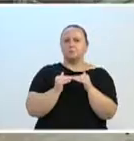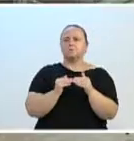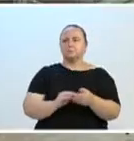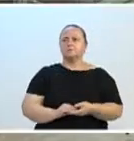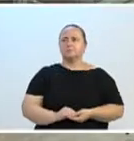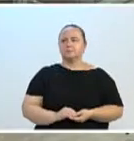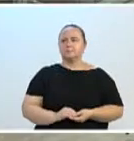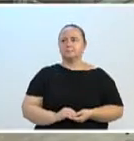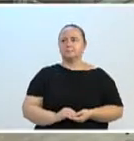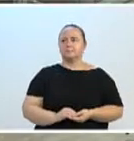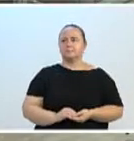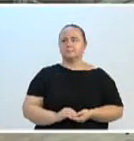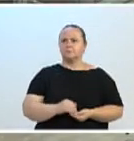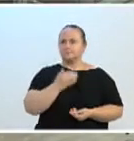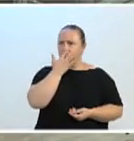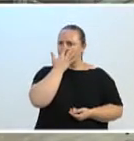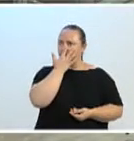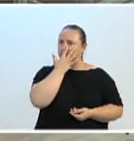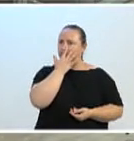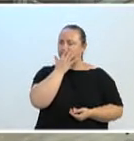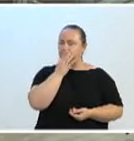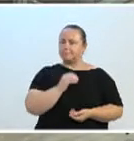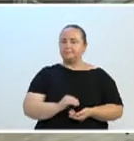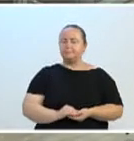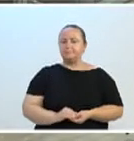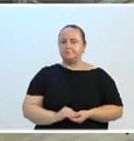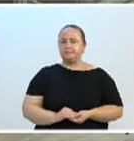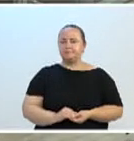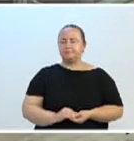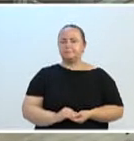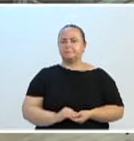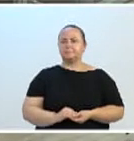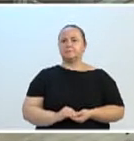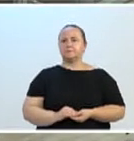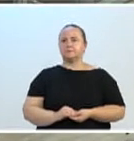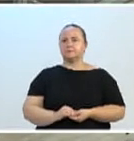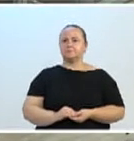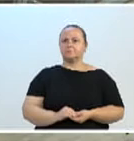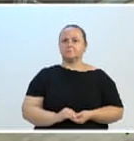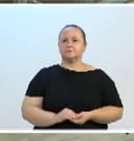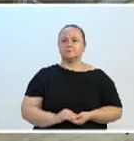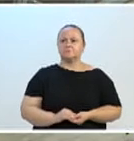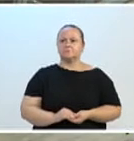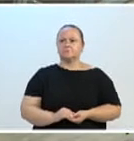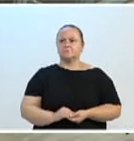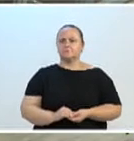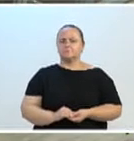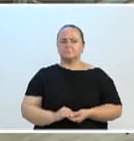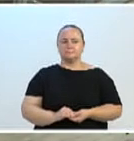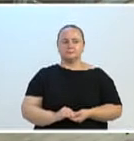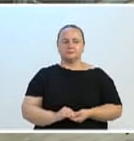Corregedor substituto. Ok? Todos concordam? Não. É isso ou não?